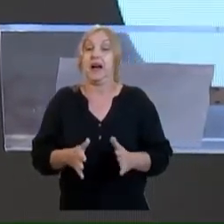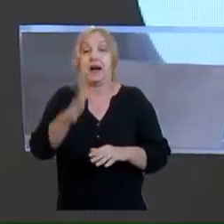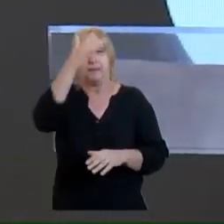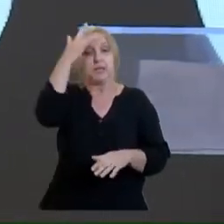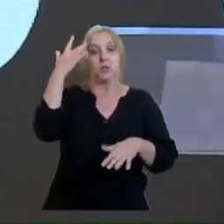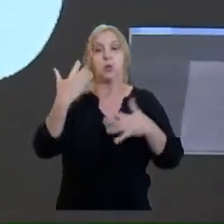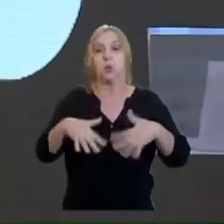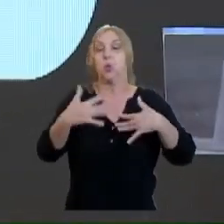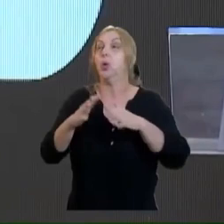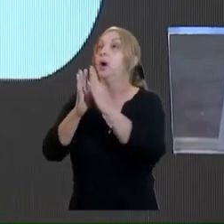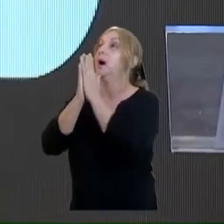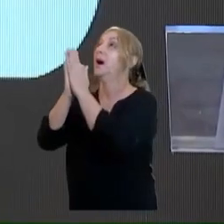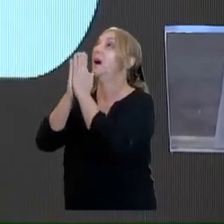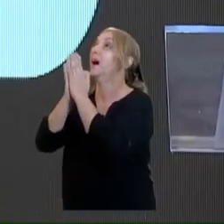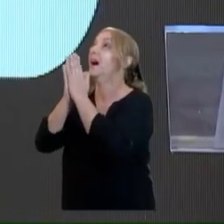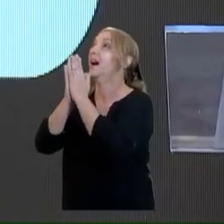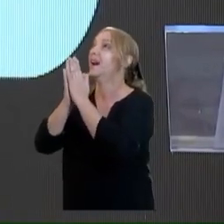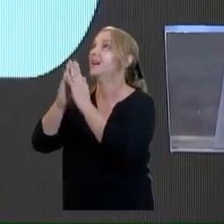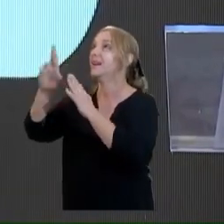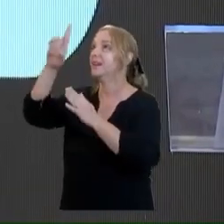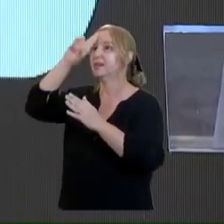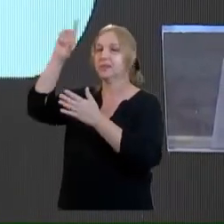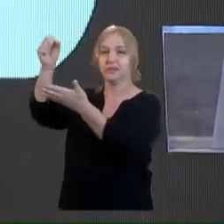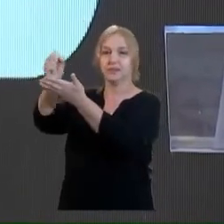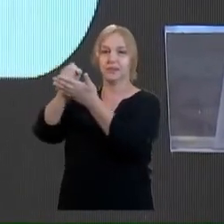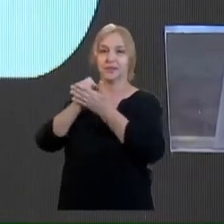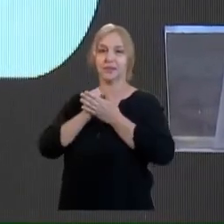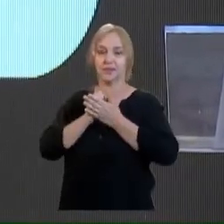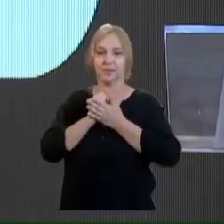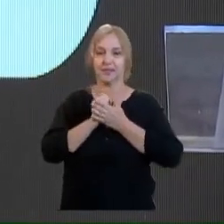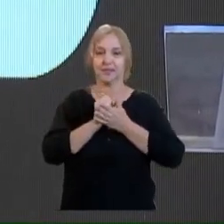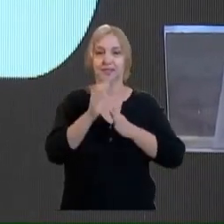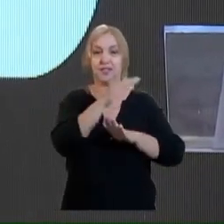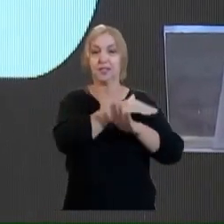o livrou de todas as suas tribulações.